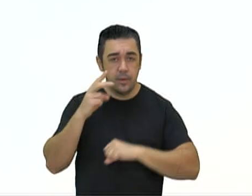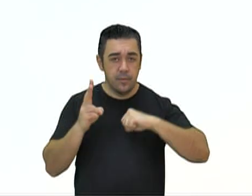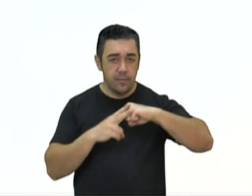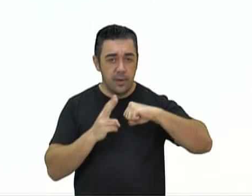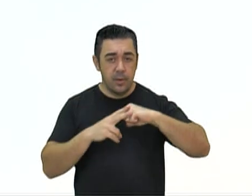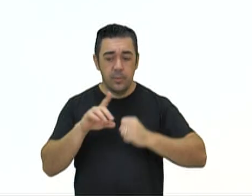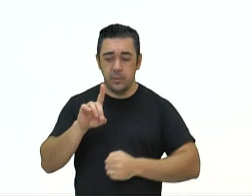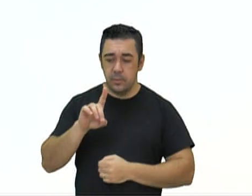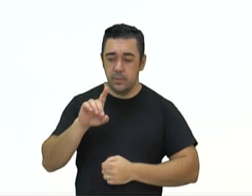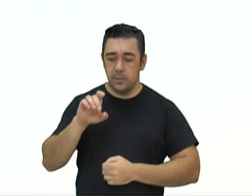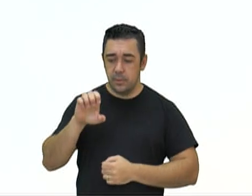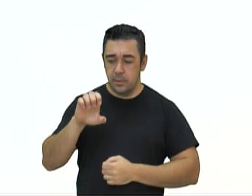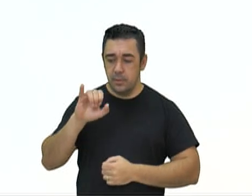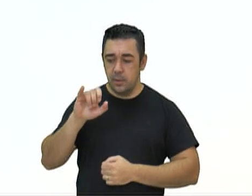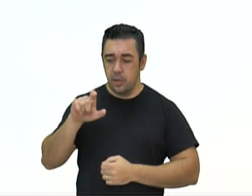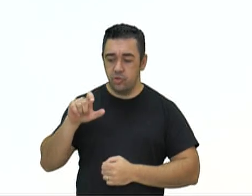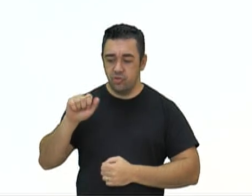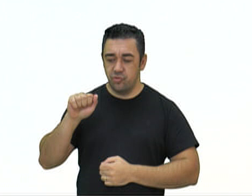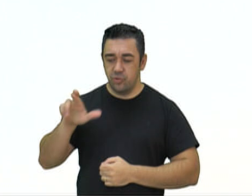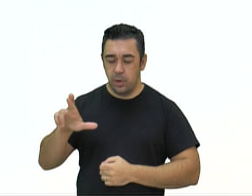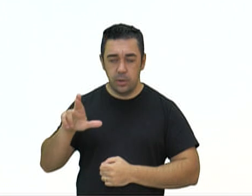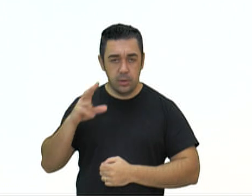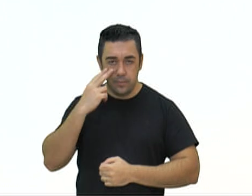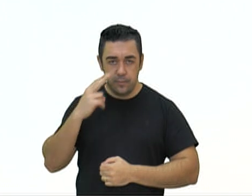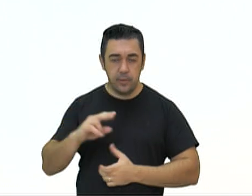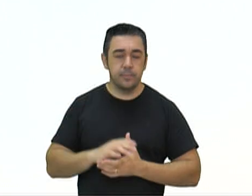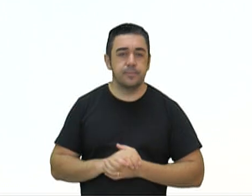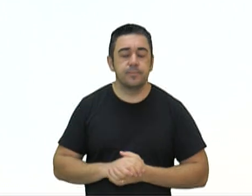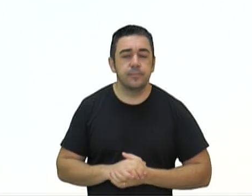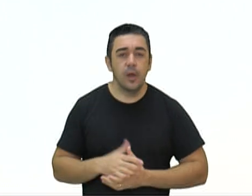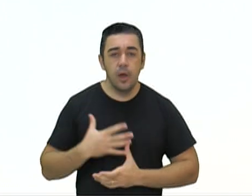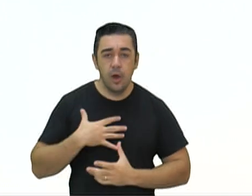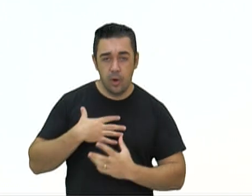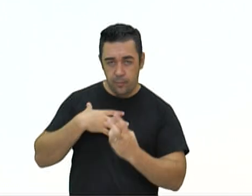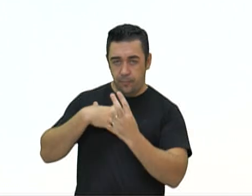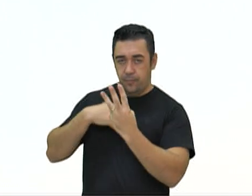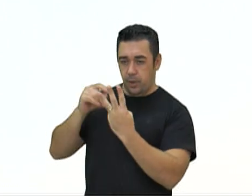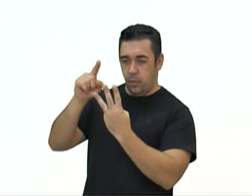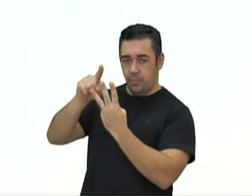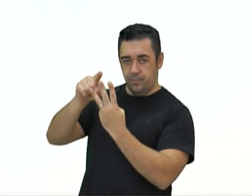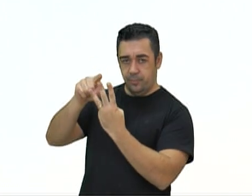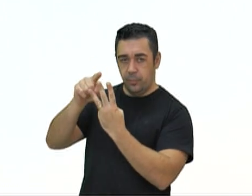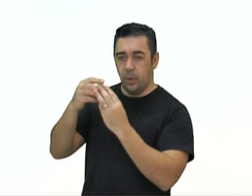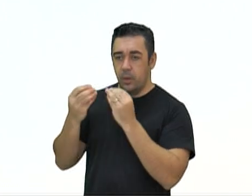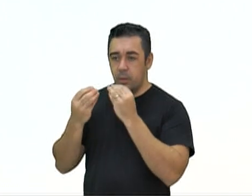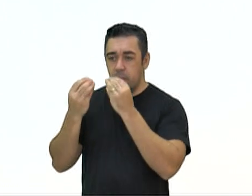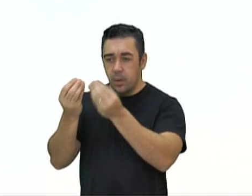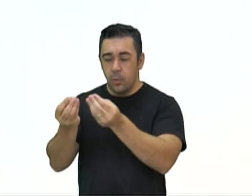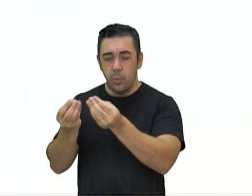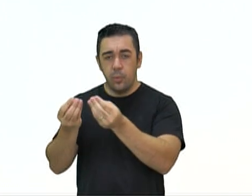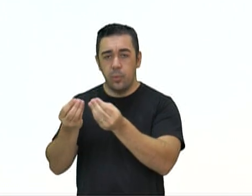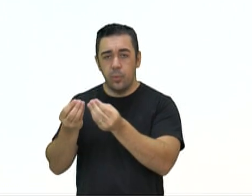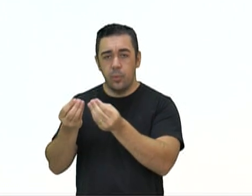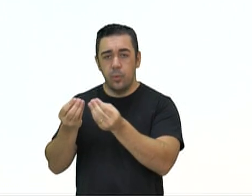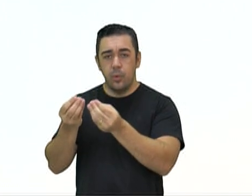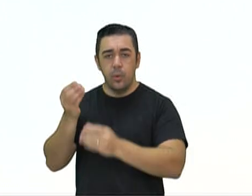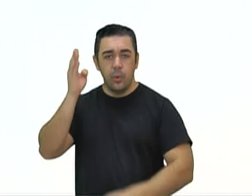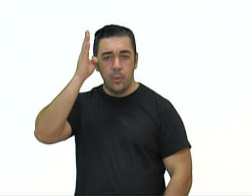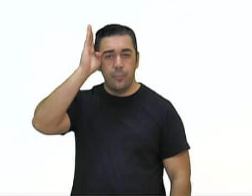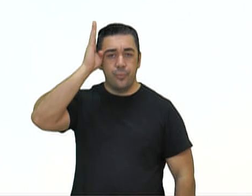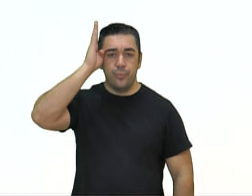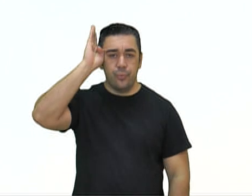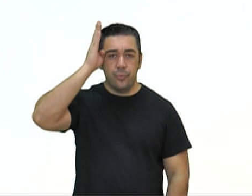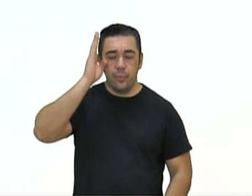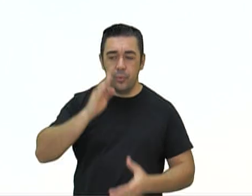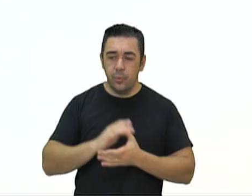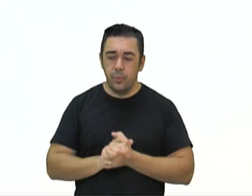bem semelhante. Então, observem ali, ó. Ao filho do meio, deixou-lhe o burro. E agora, o verbo